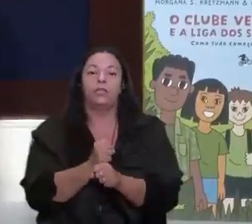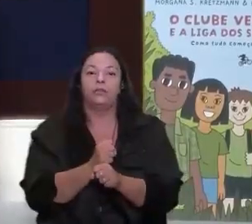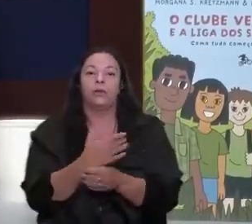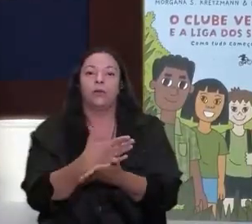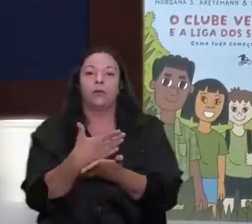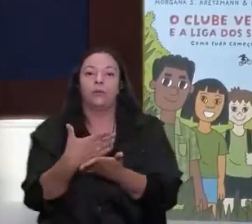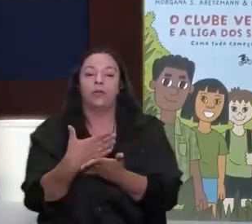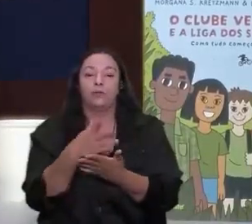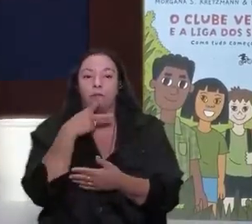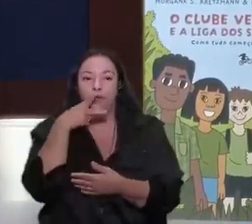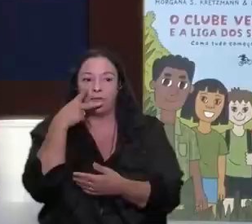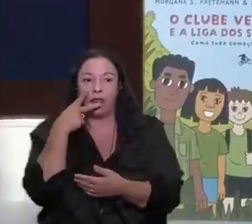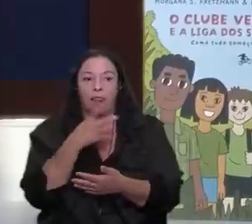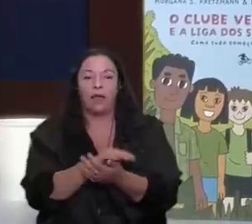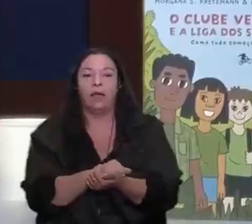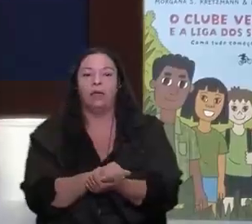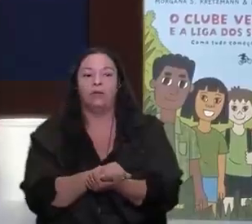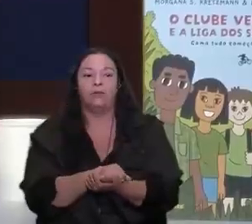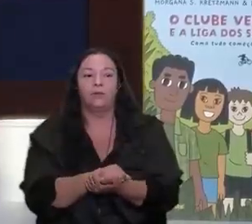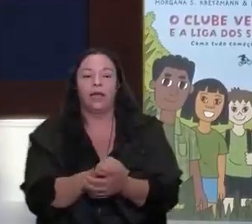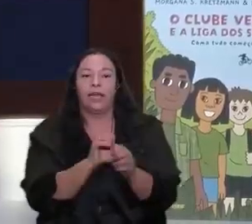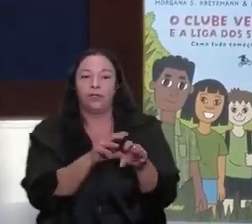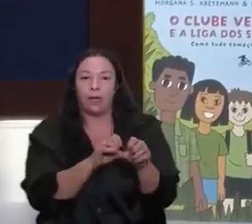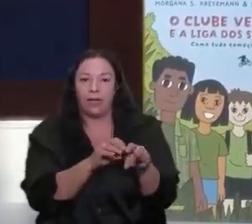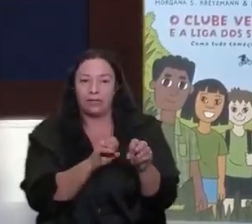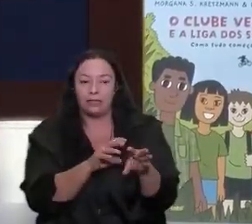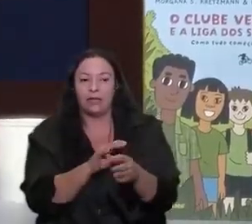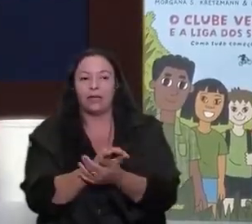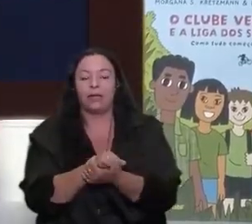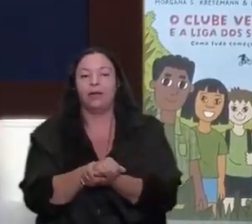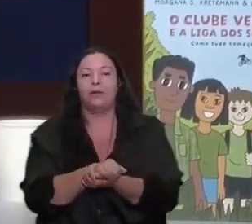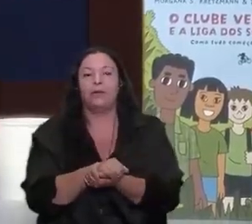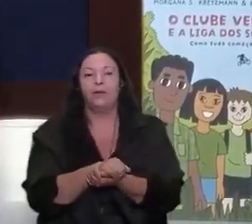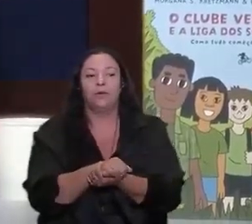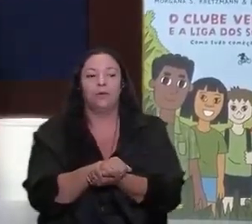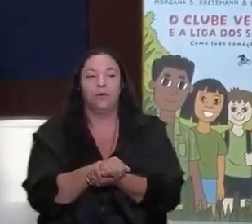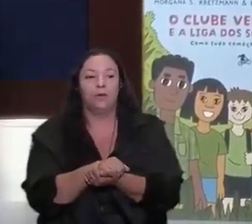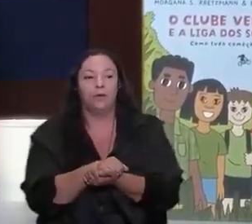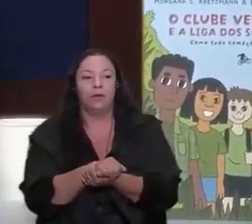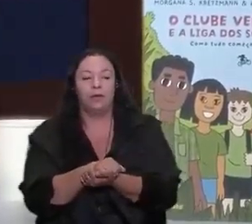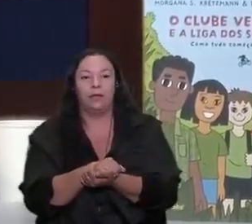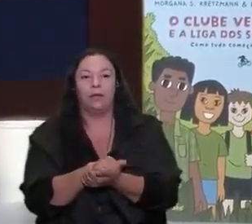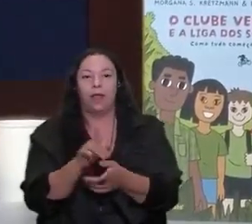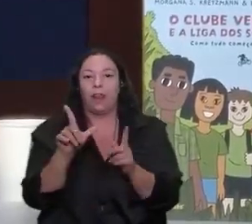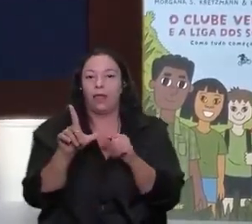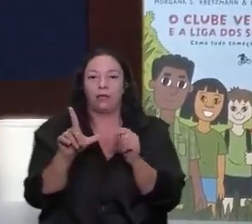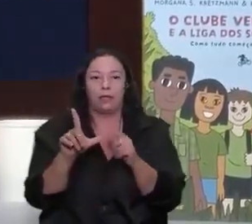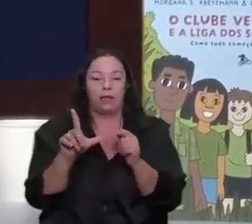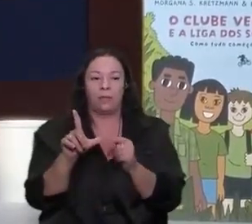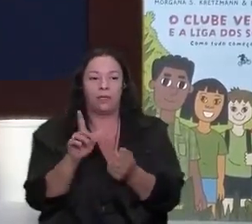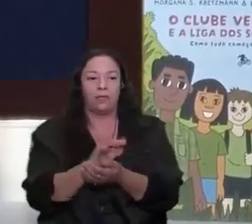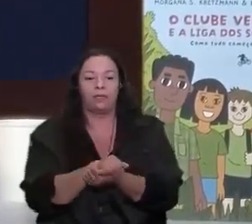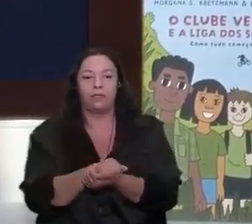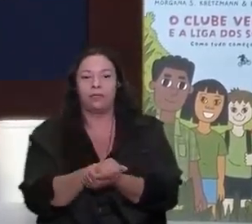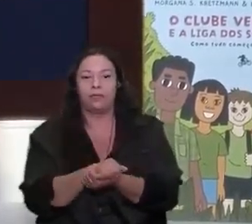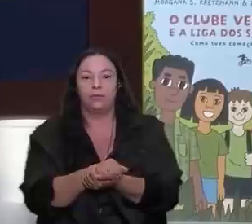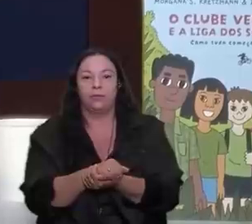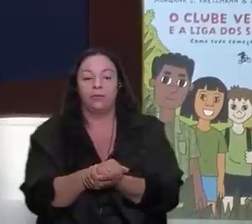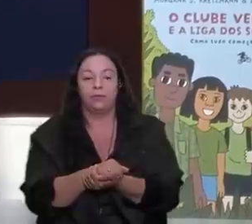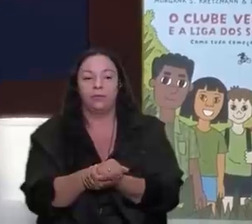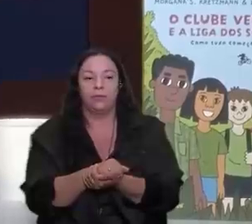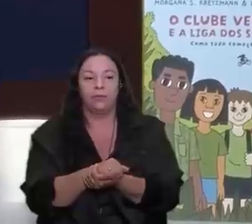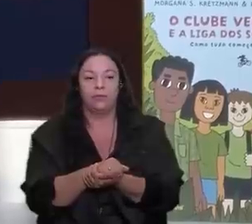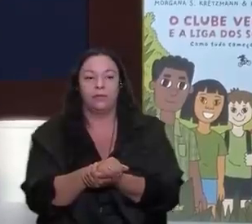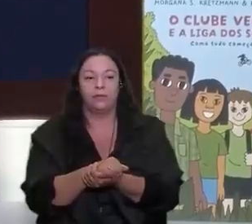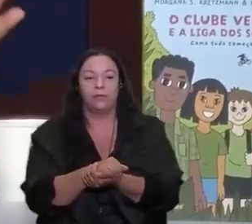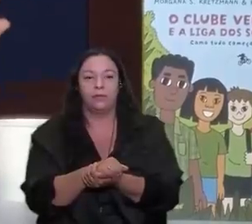sobre mídia educação, ou educomunicação, como dizem em São Paulo, ou letramento midiático. Então, a gente tem uma